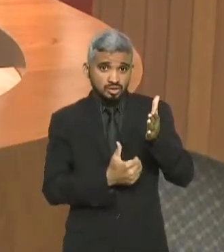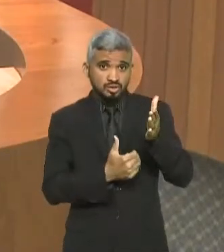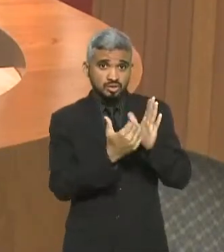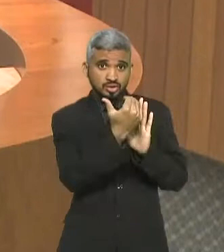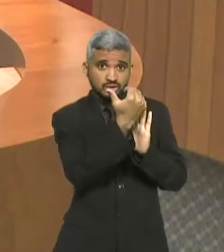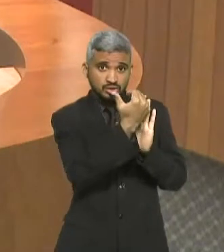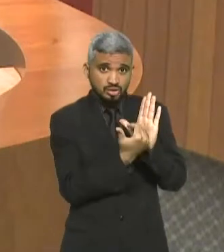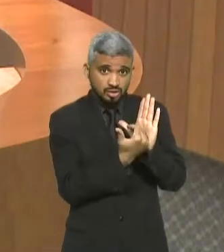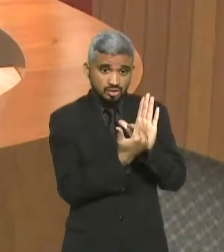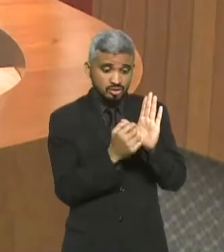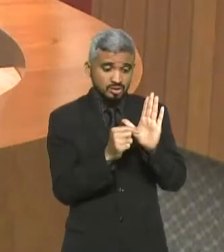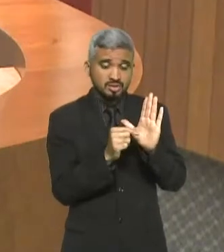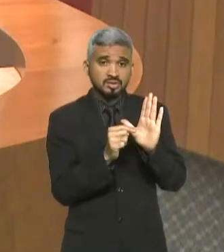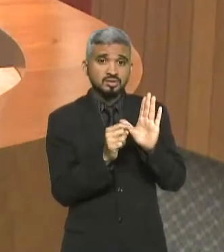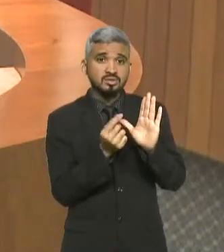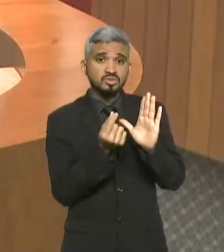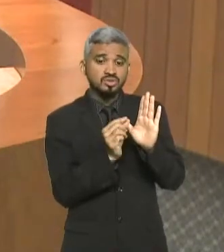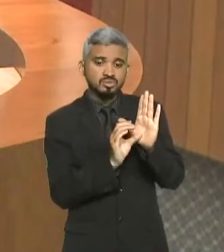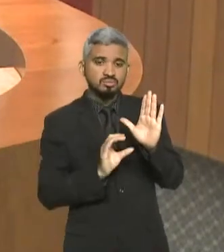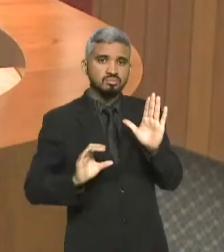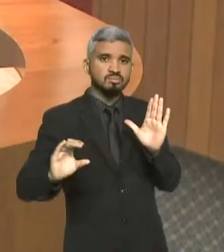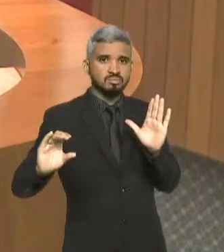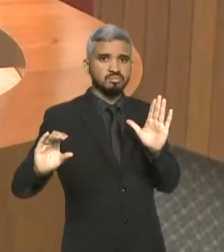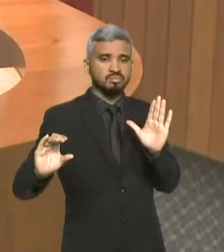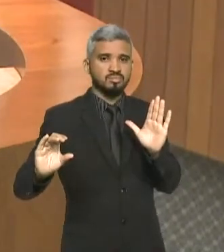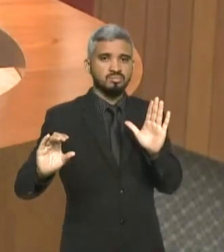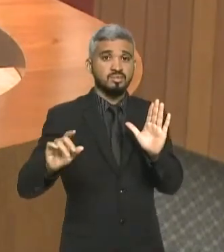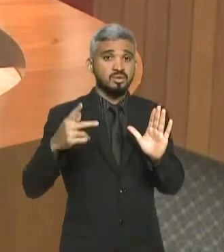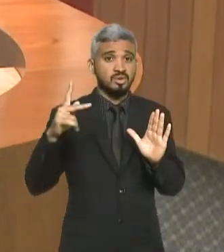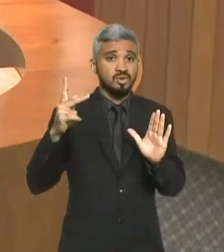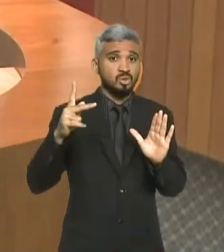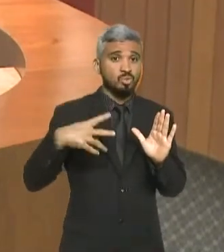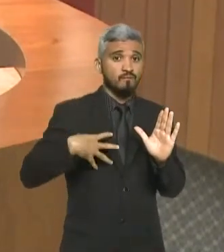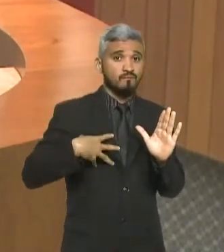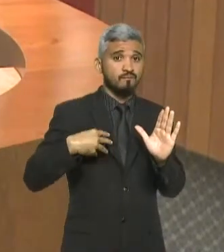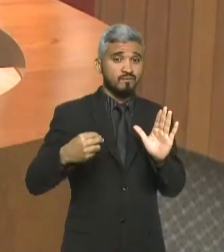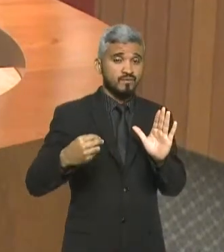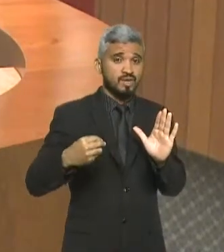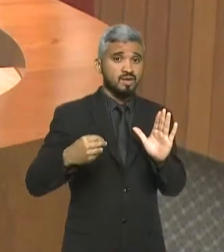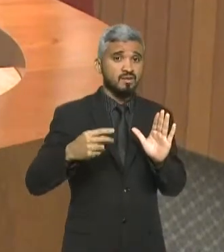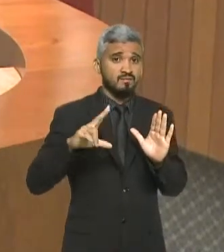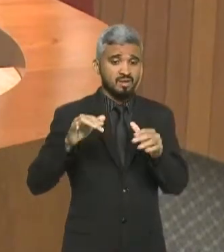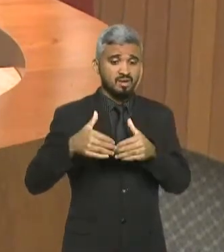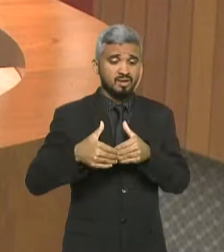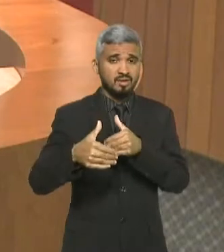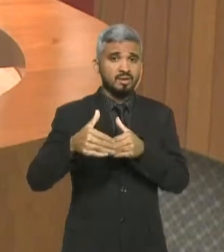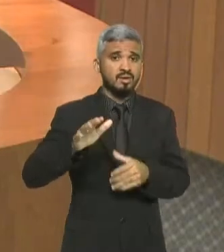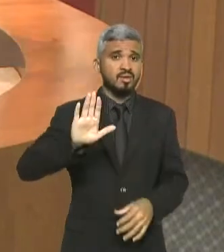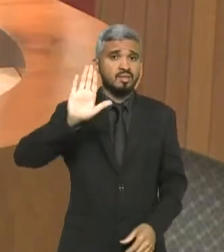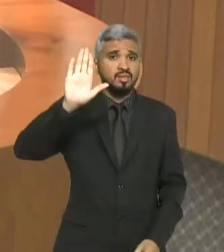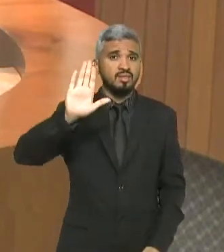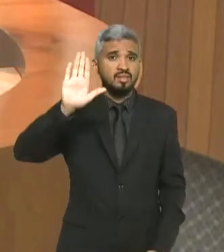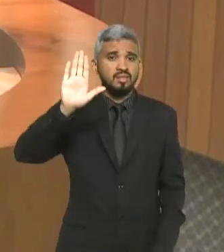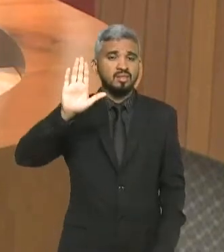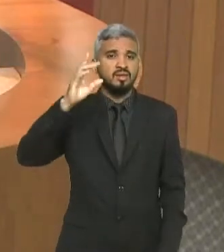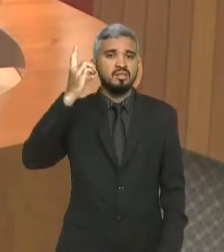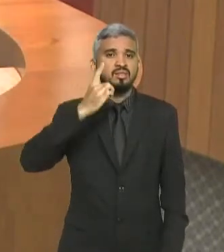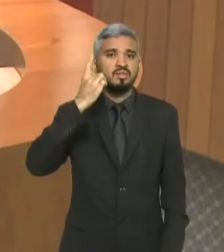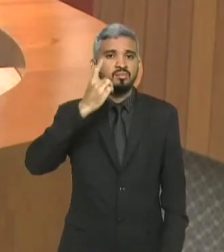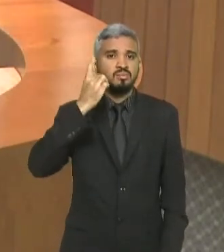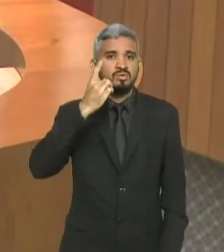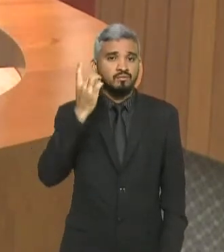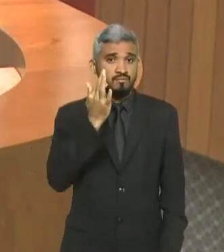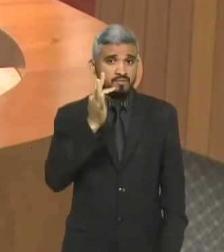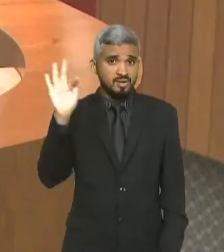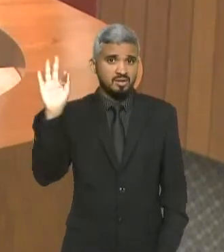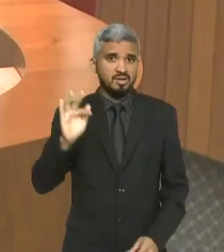sua filha, pré-candidata a deputada federal, está colocando, inchando a máquina